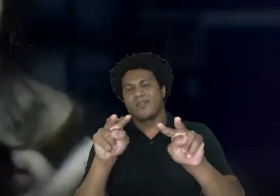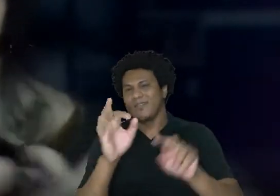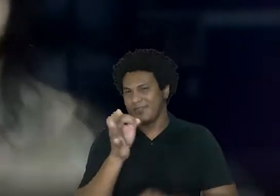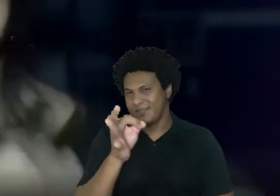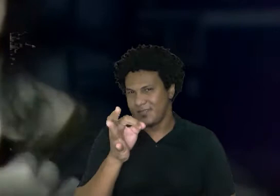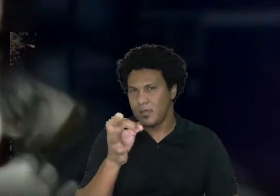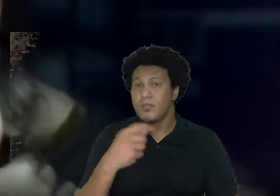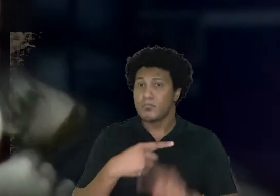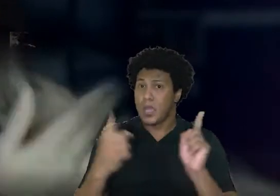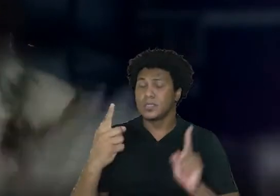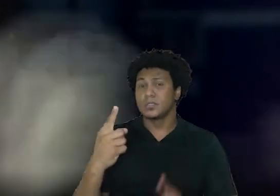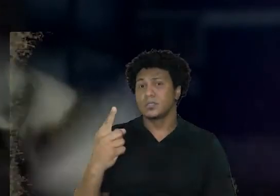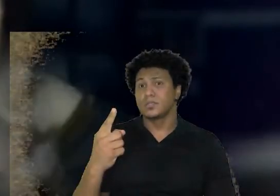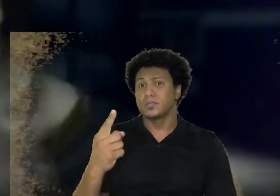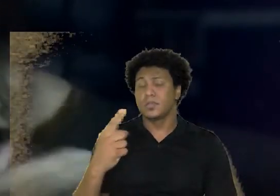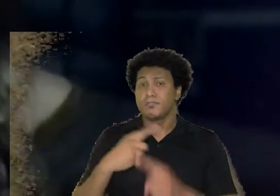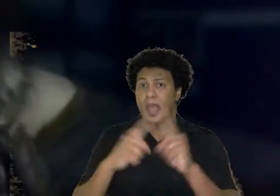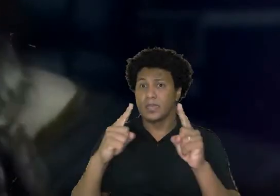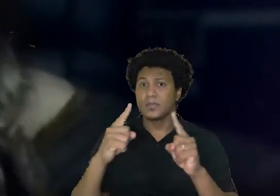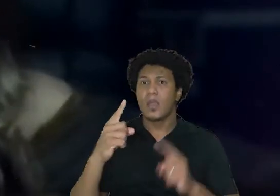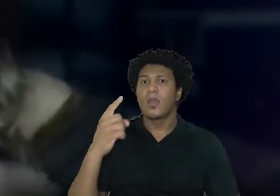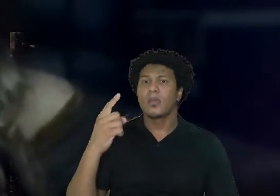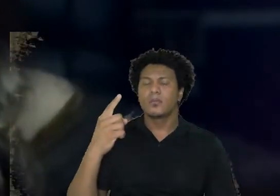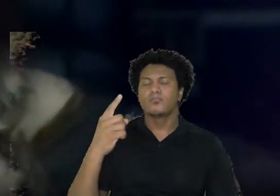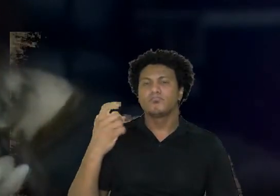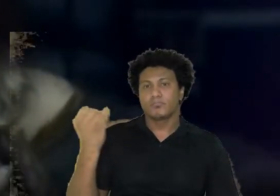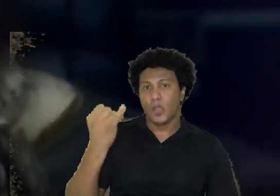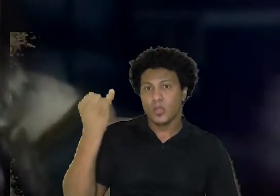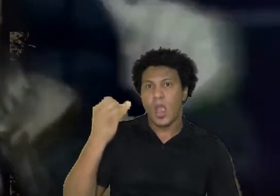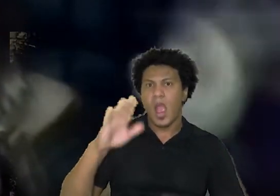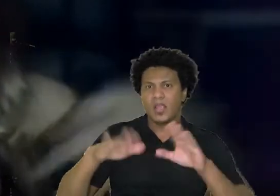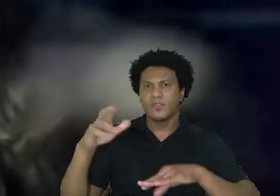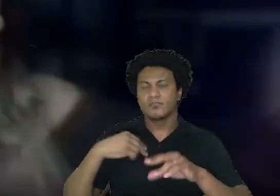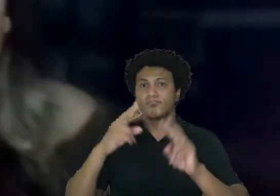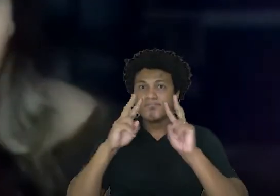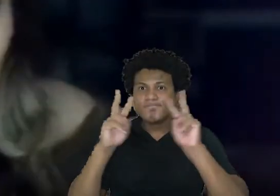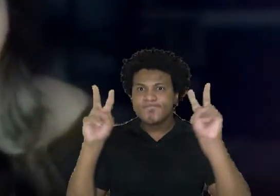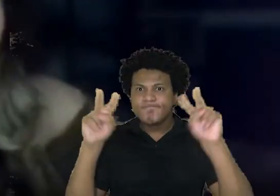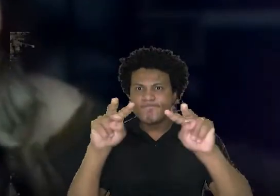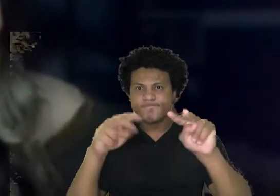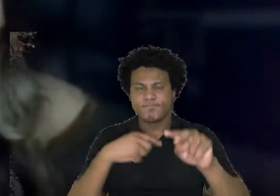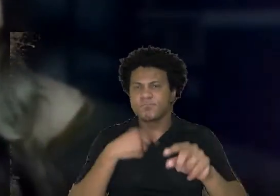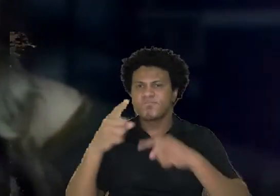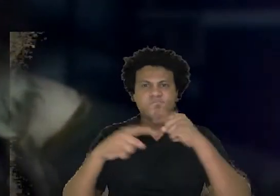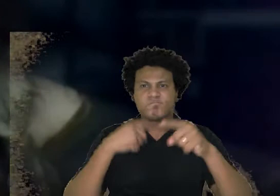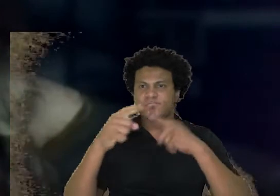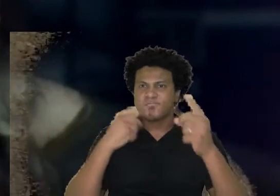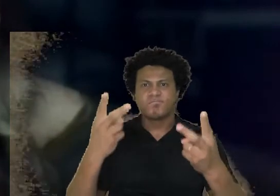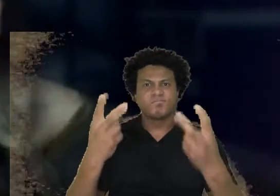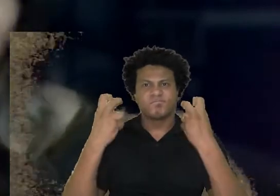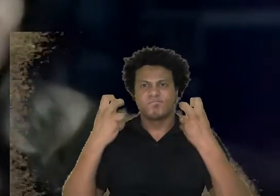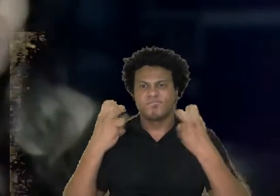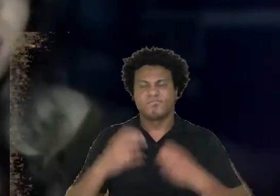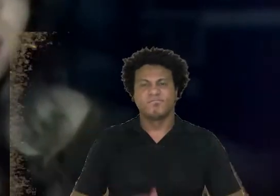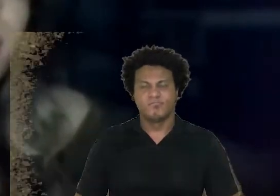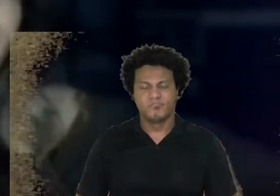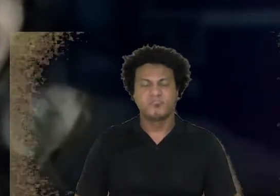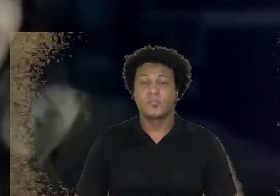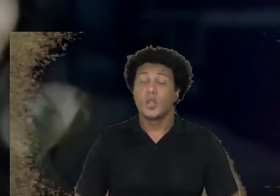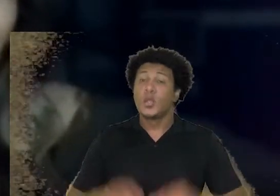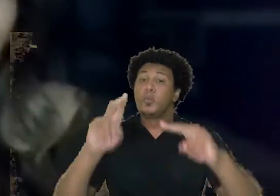além que as Libras geralmente não fazem a descrição, porque as pessoas supostamente estão vendo, né? Mas eu acho que tem muita